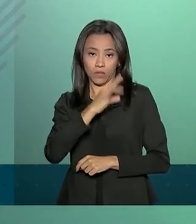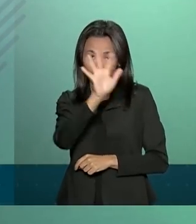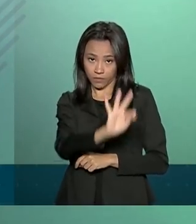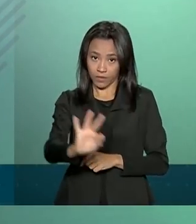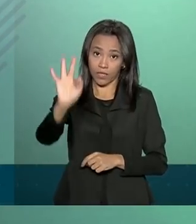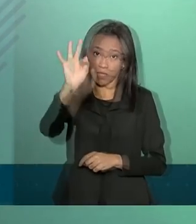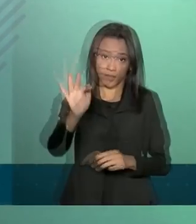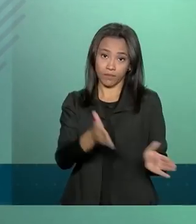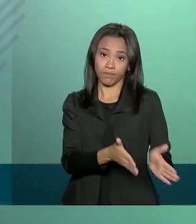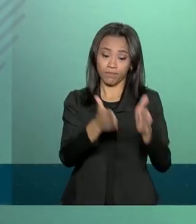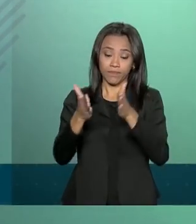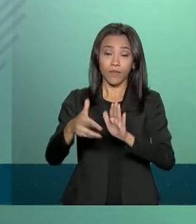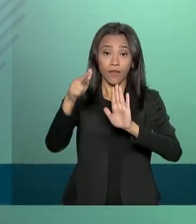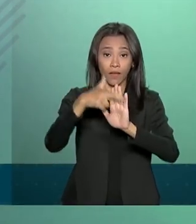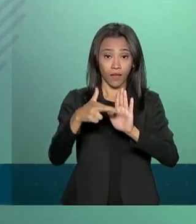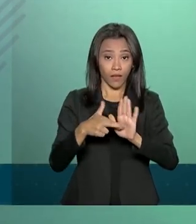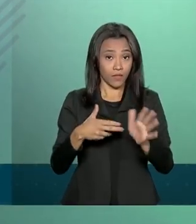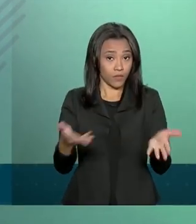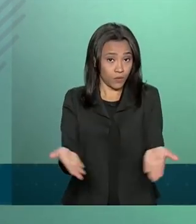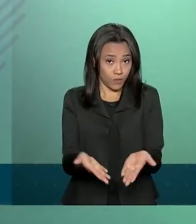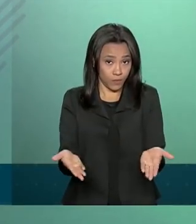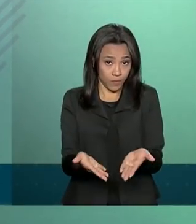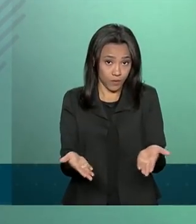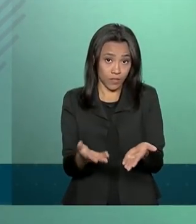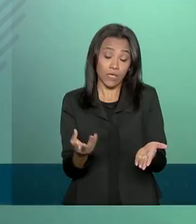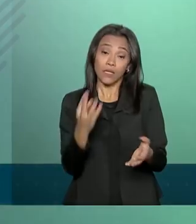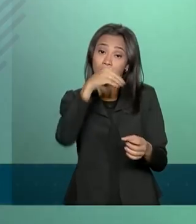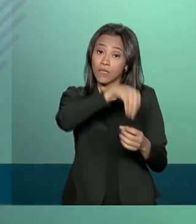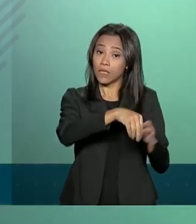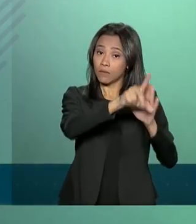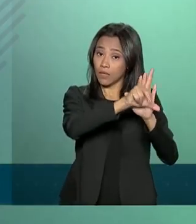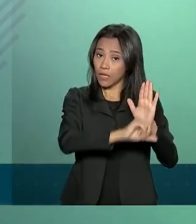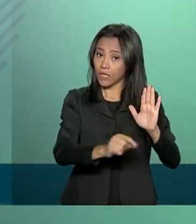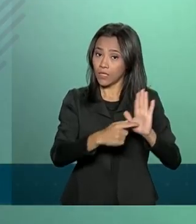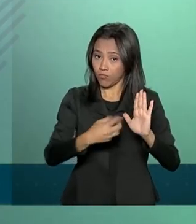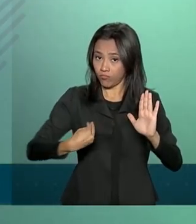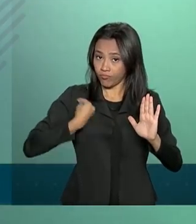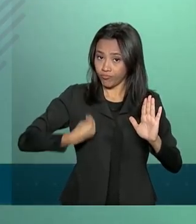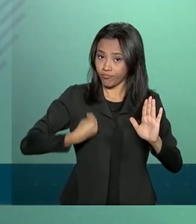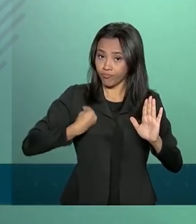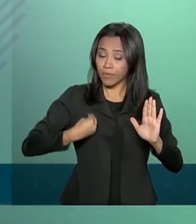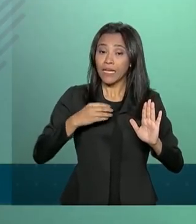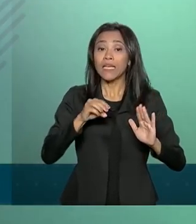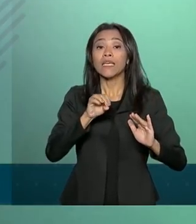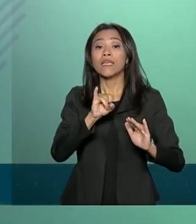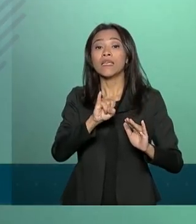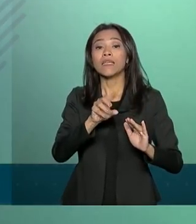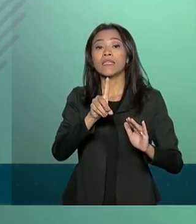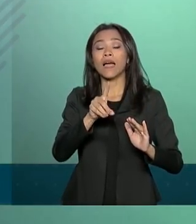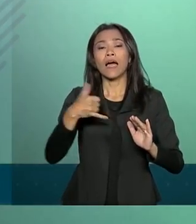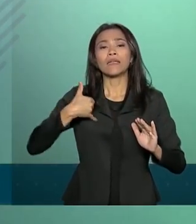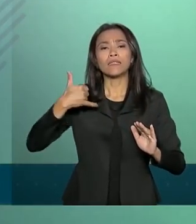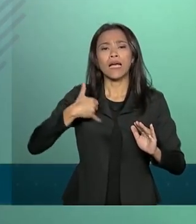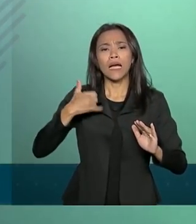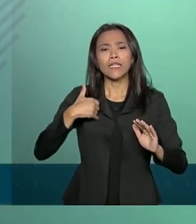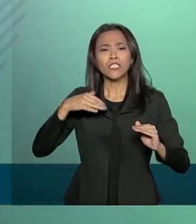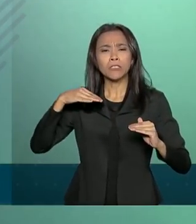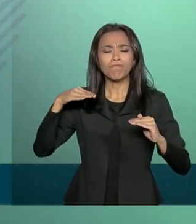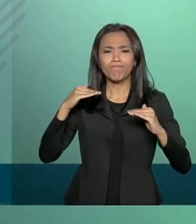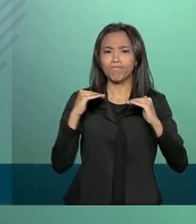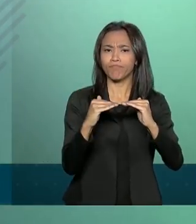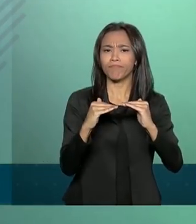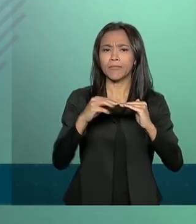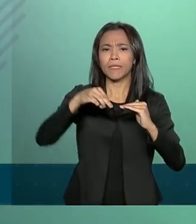regras atuais na legislação atual não há idade mínima para aposentadoria e os